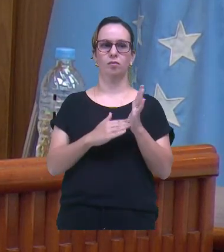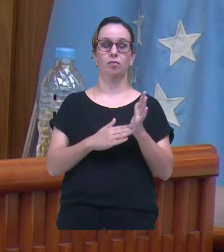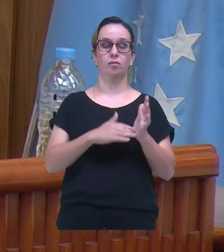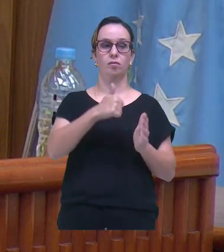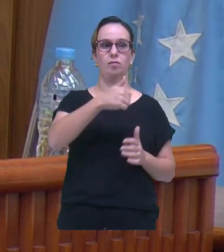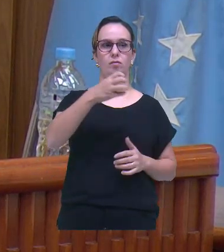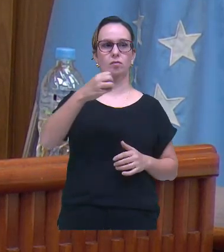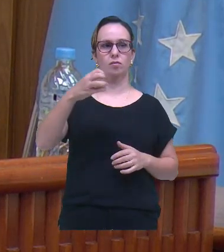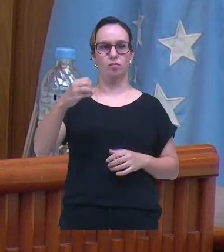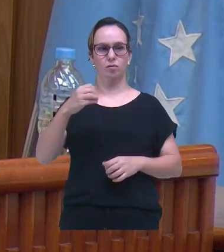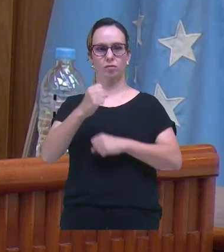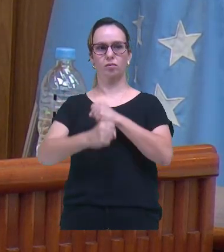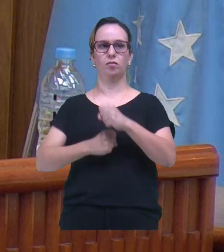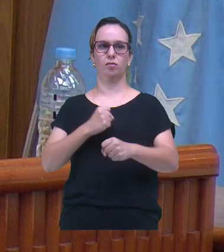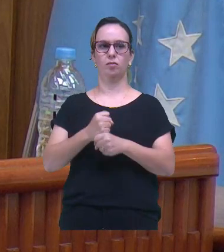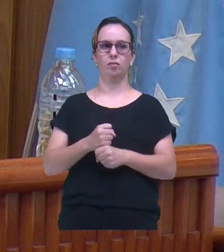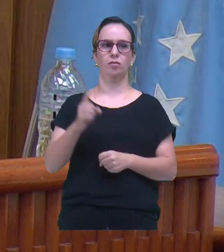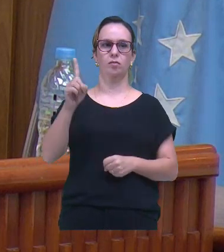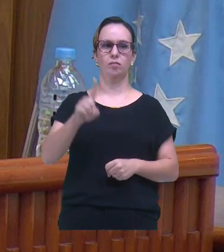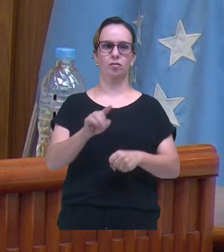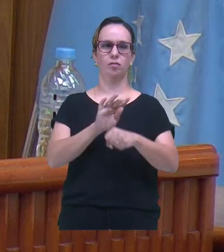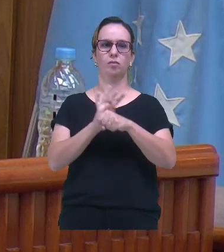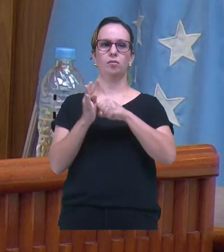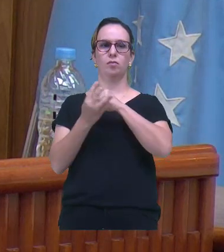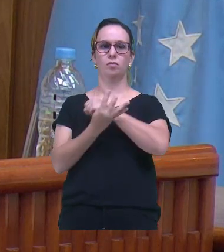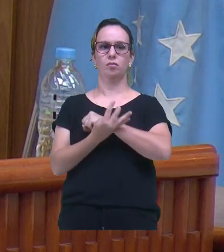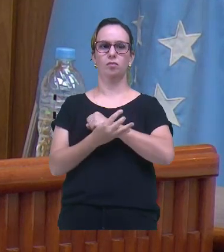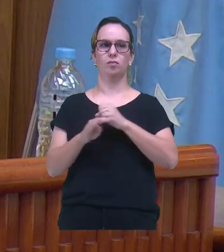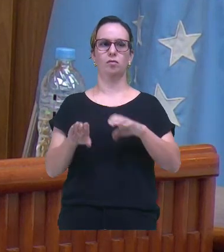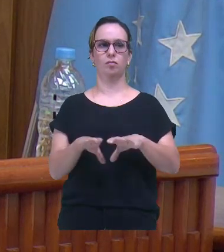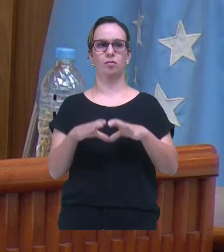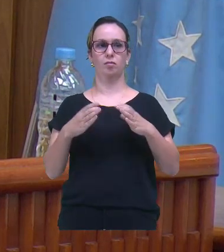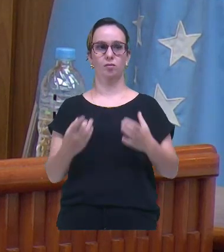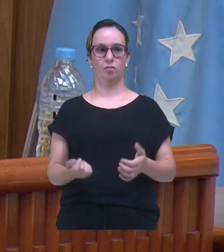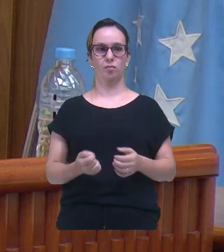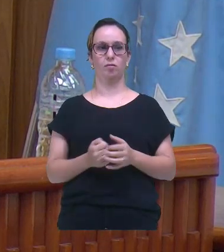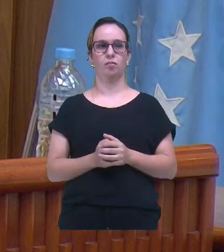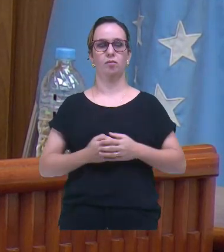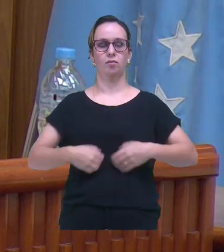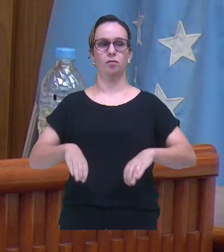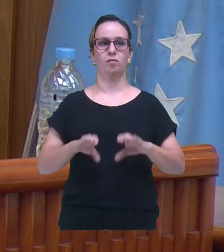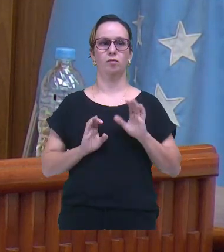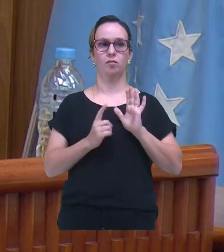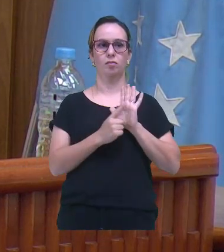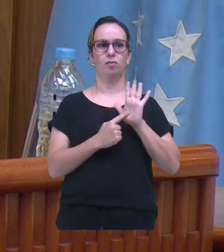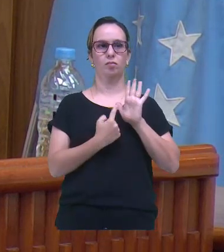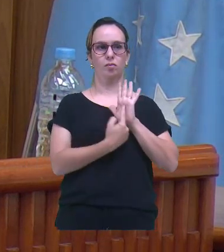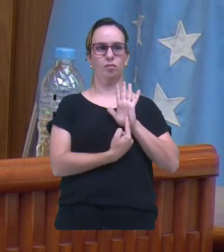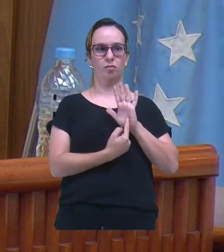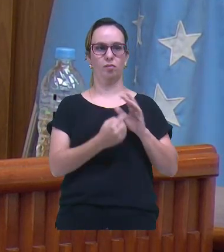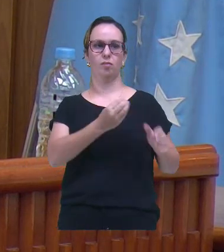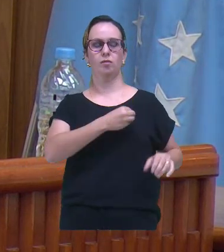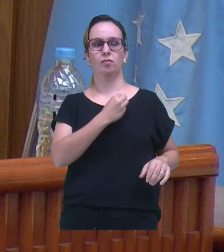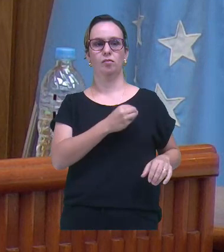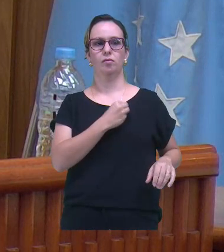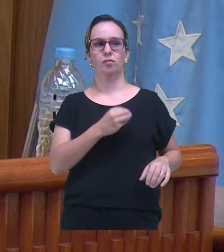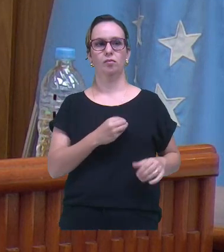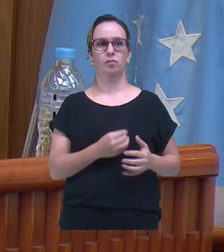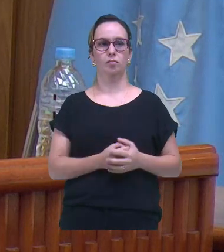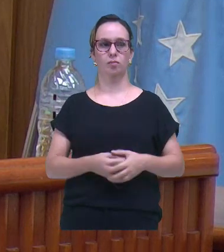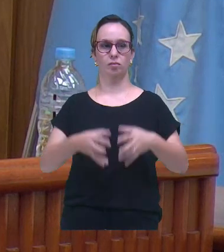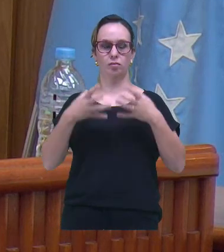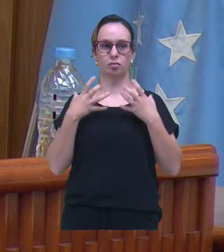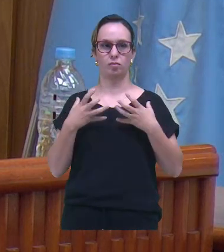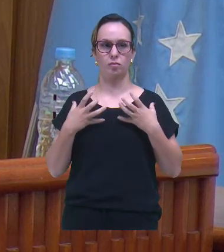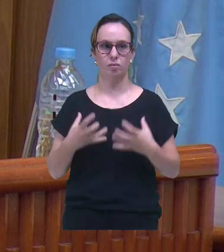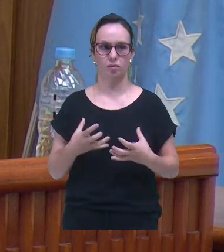do Covid-19, na qual nos deixaram marcas irreparáveis. Vivemos momentos de exaustão física